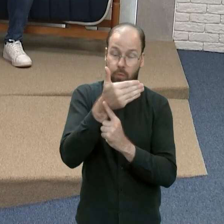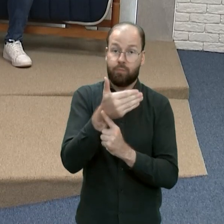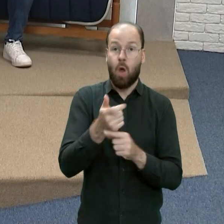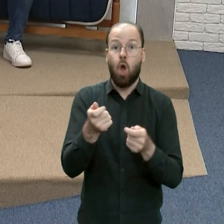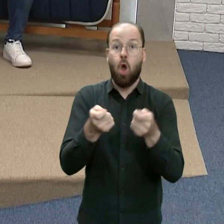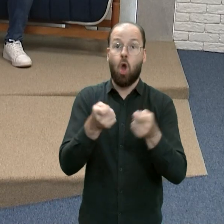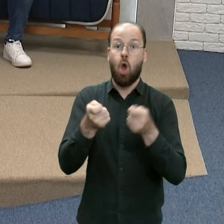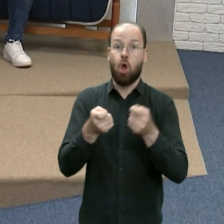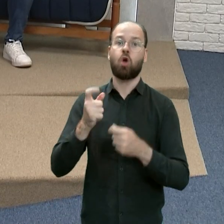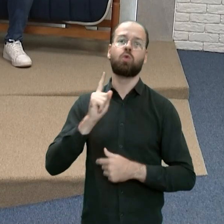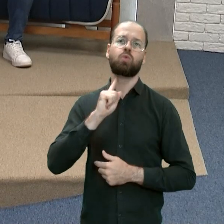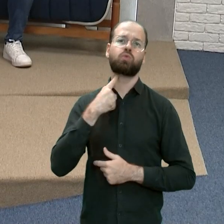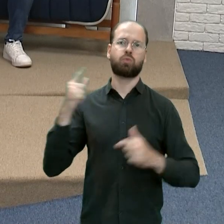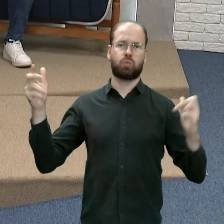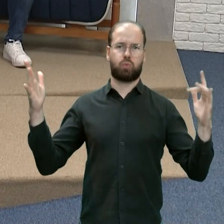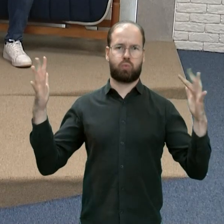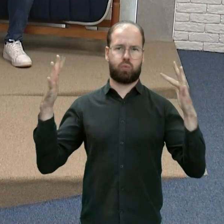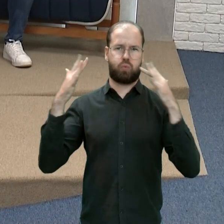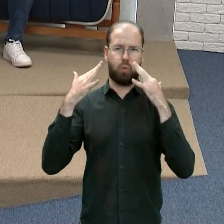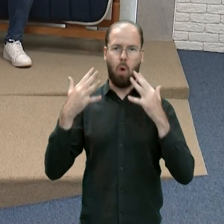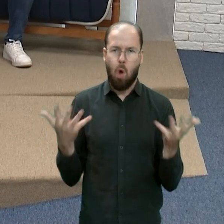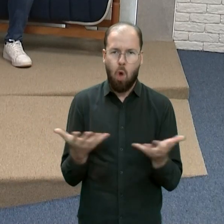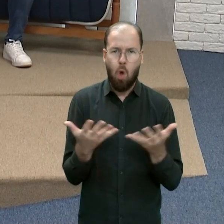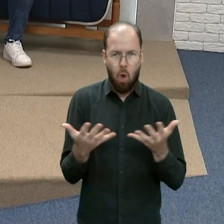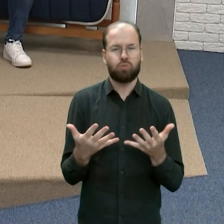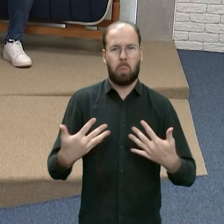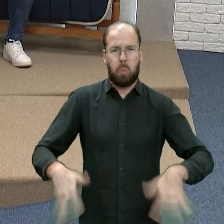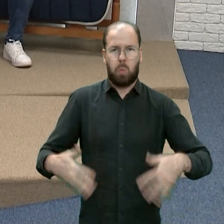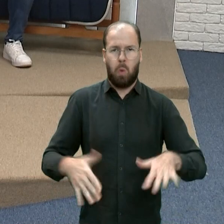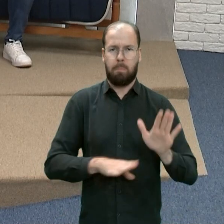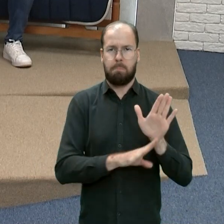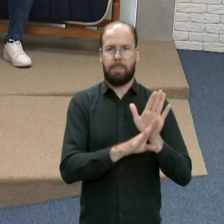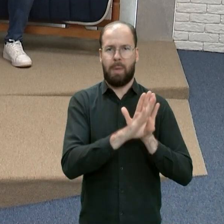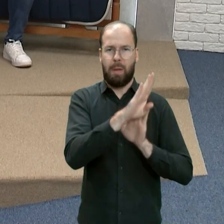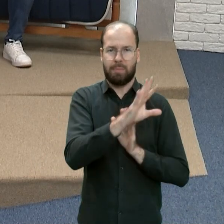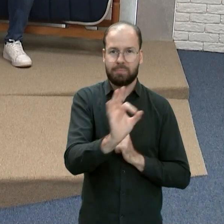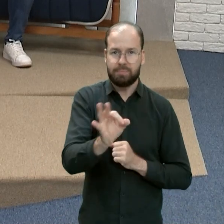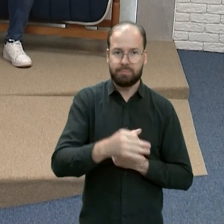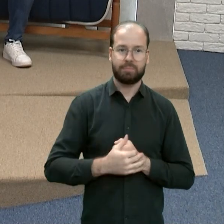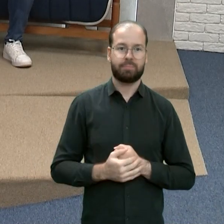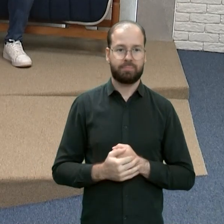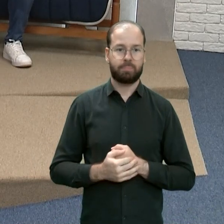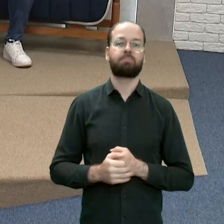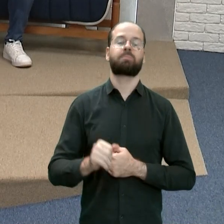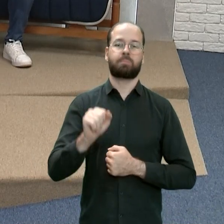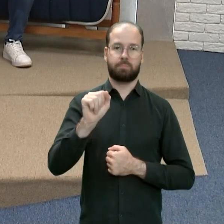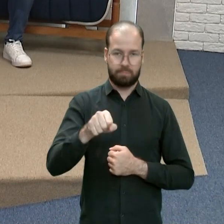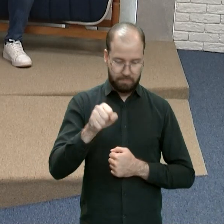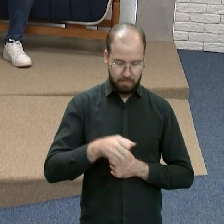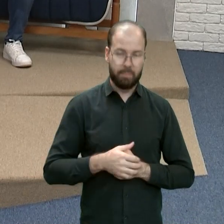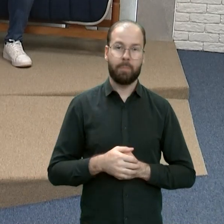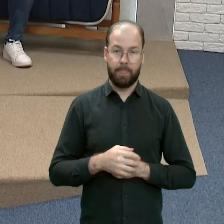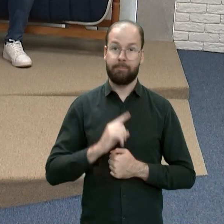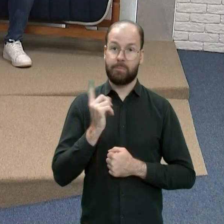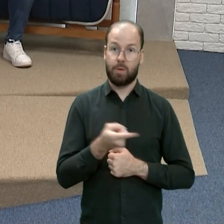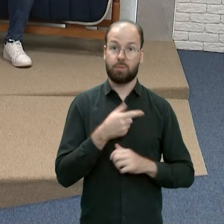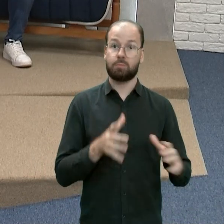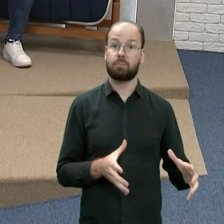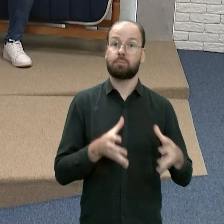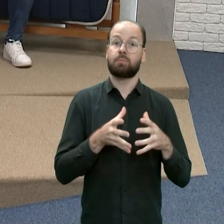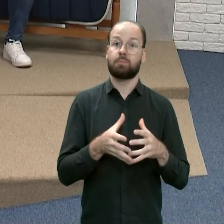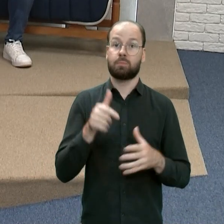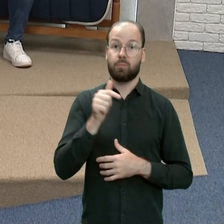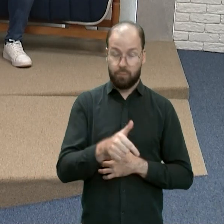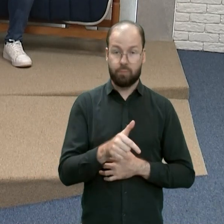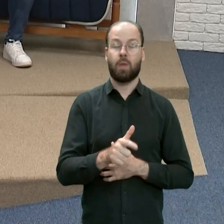e que hoje é muita, né? Sim. A gente tem então, a nossa atmosfera é composta tanto